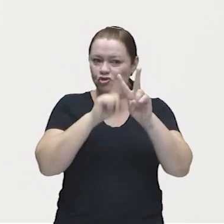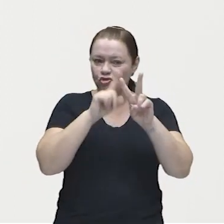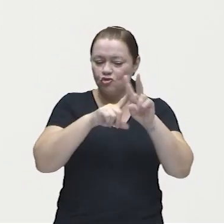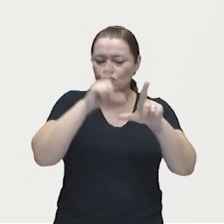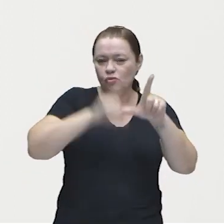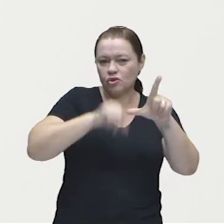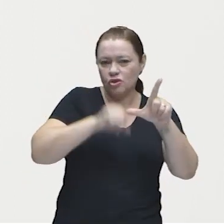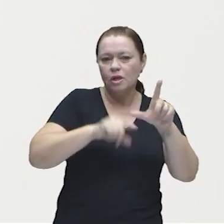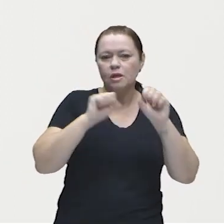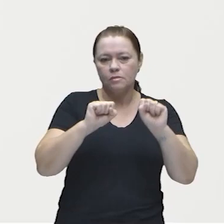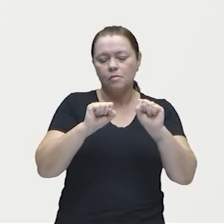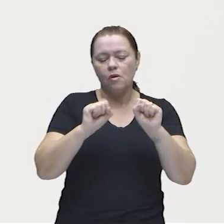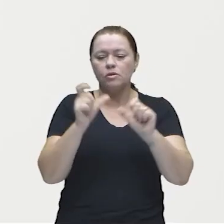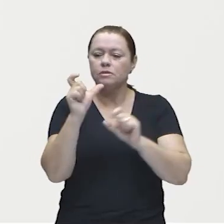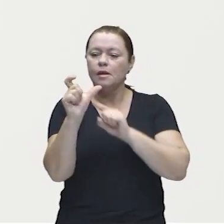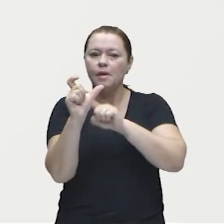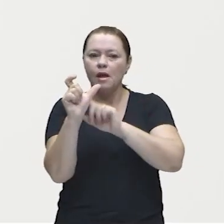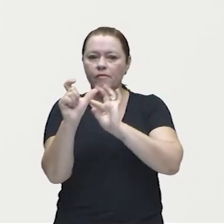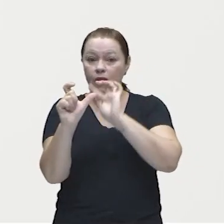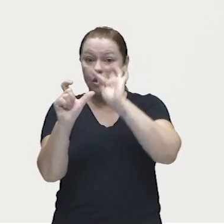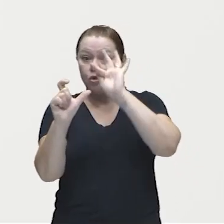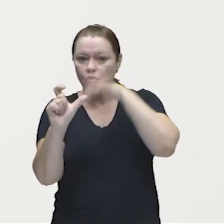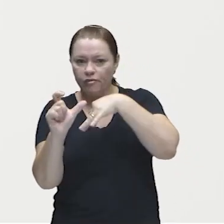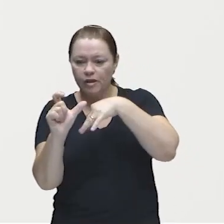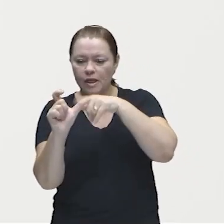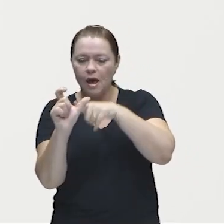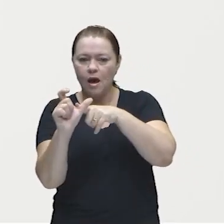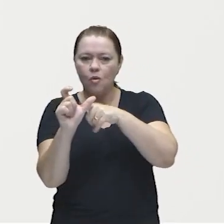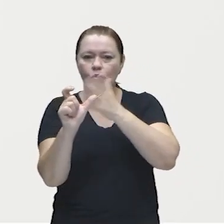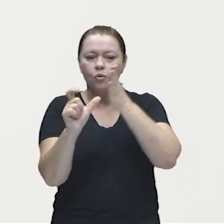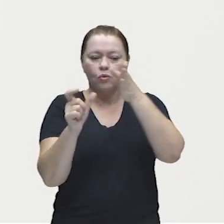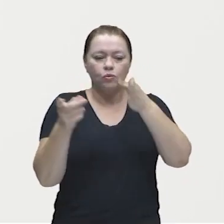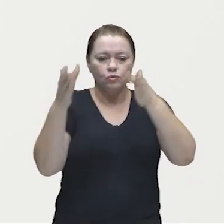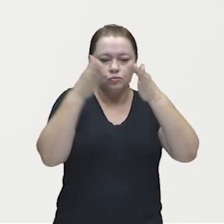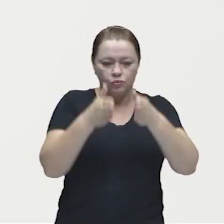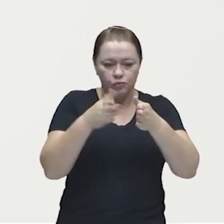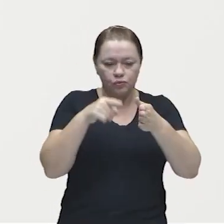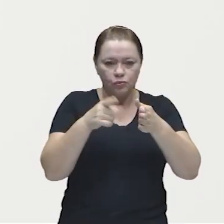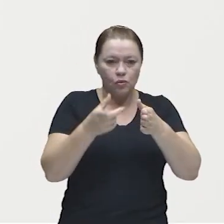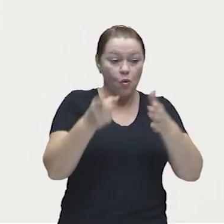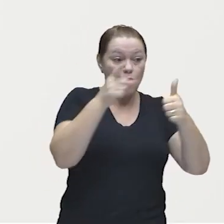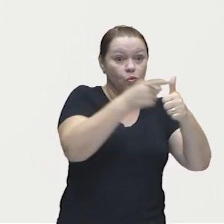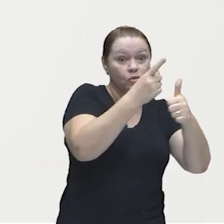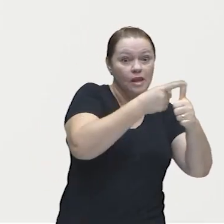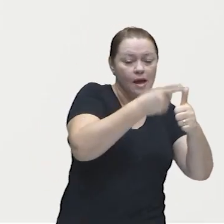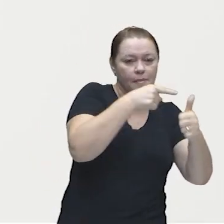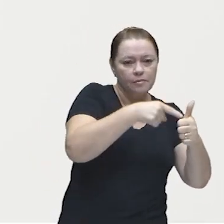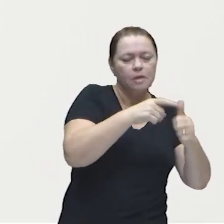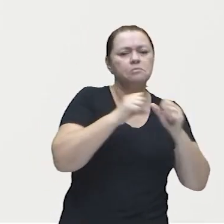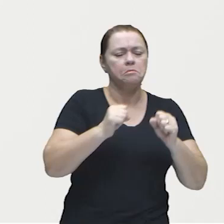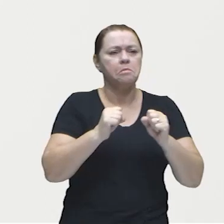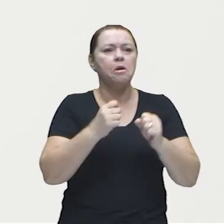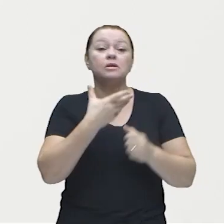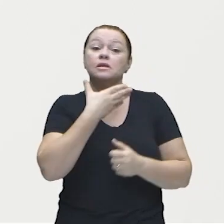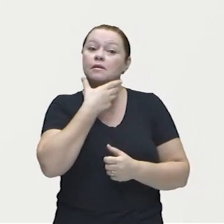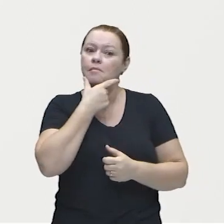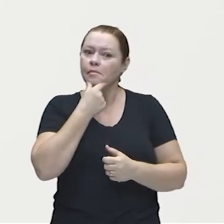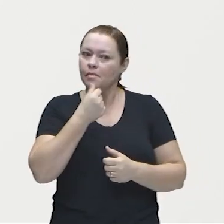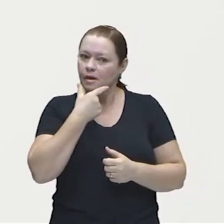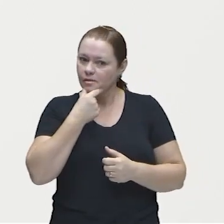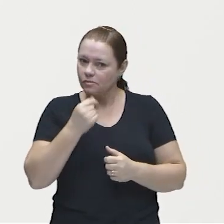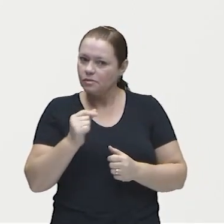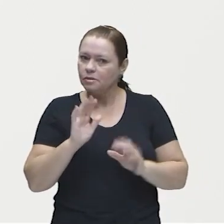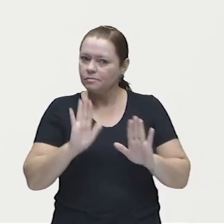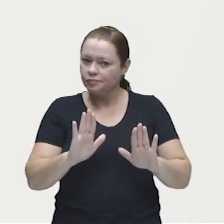da palavra, no meio ou na primeira sílaba. E podem ser palavras dos gêneros masculino. Vamos